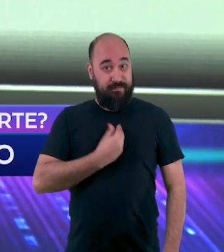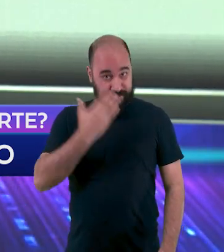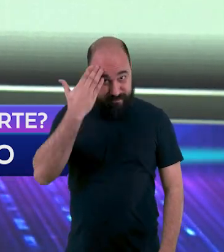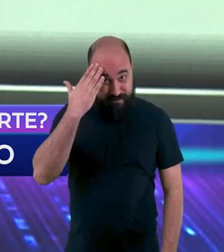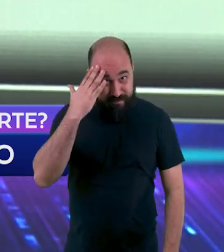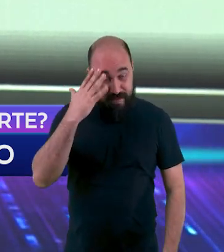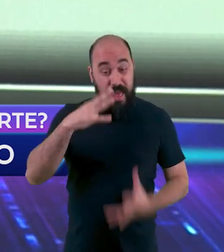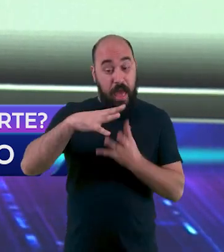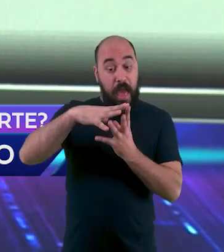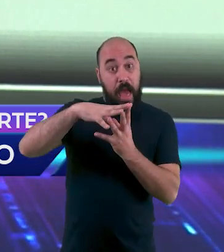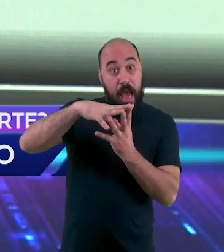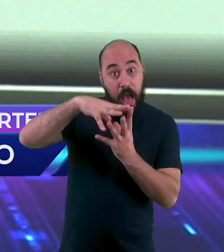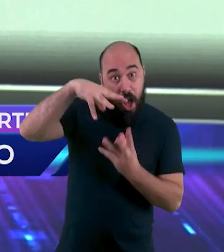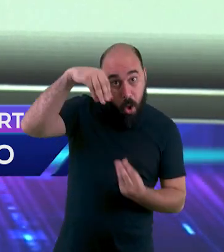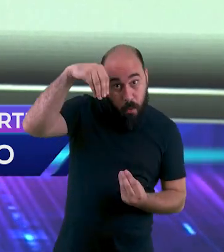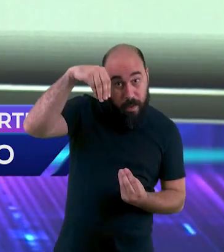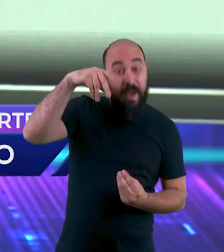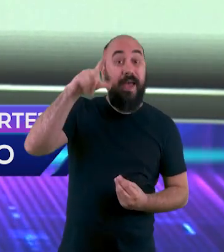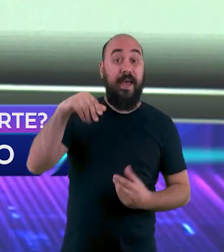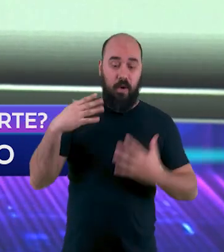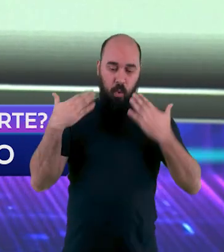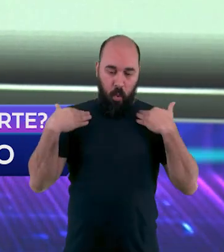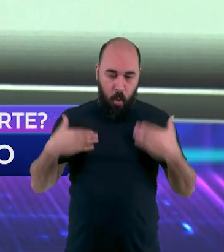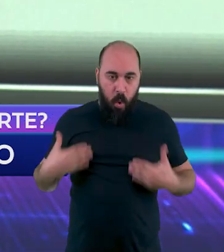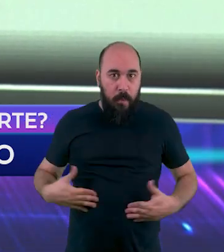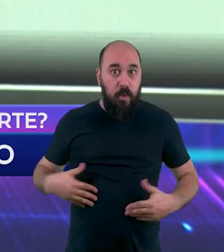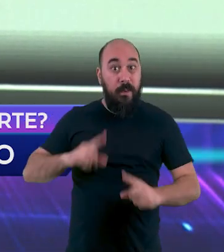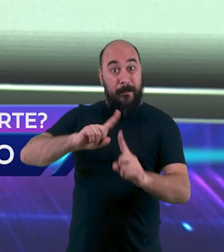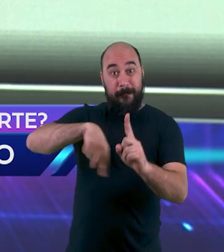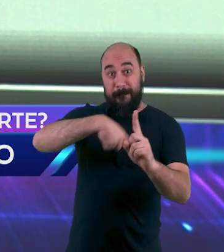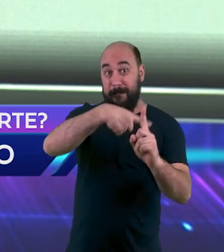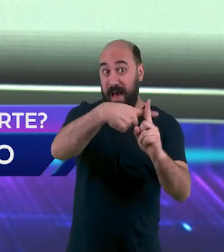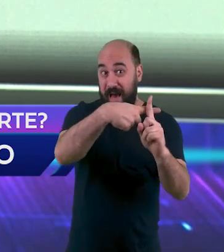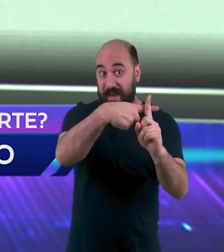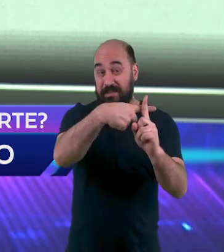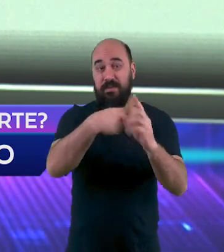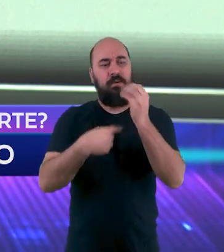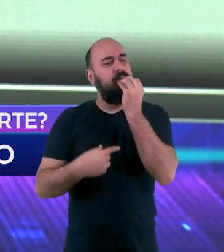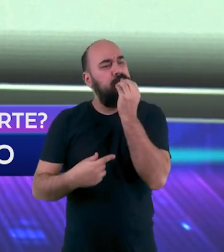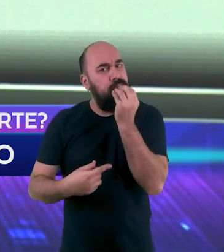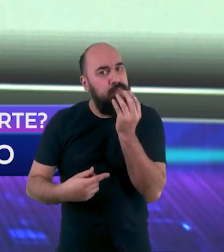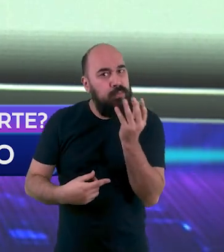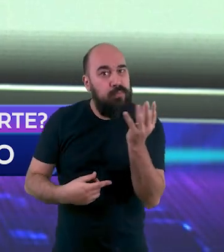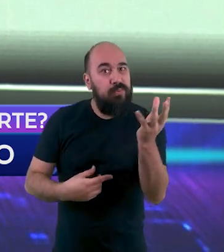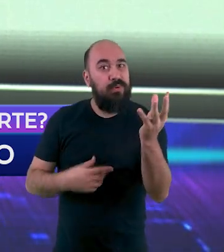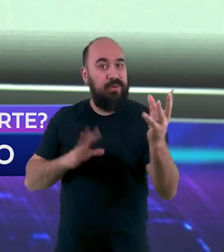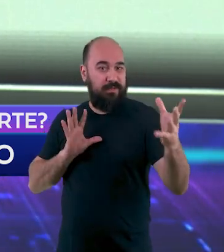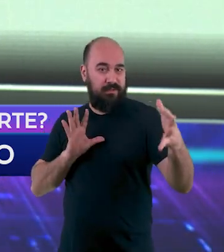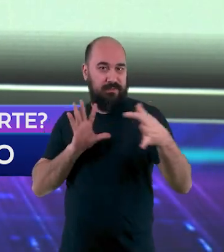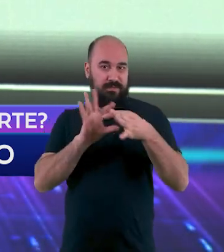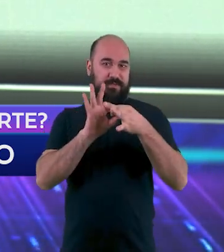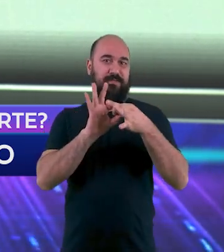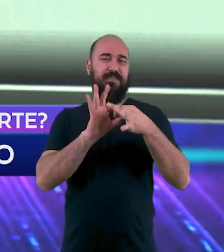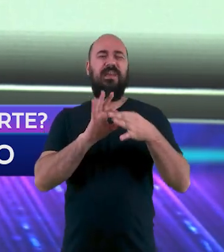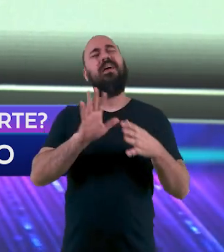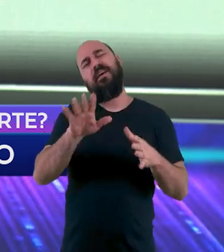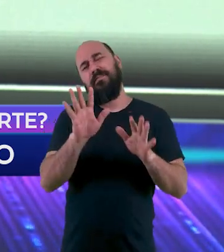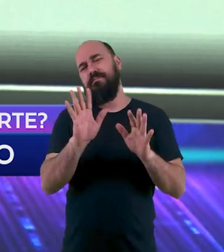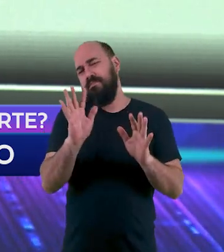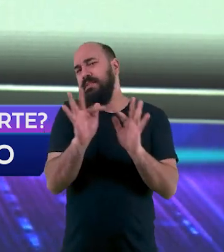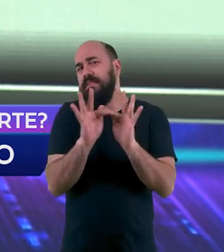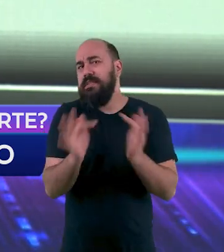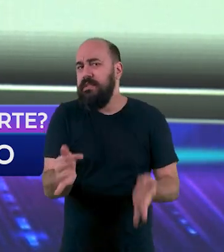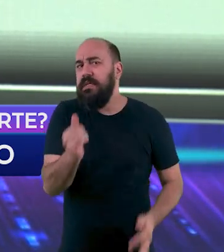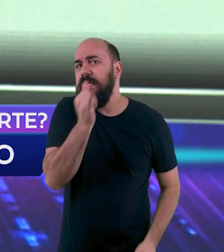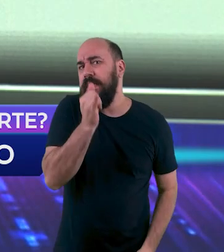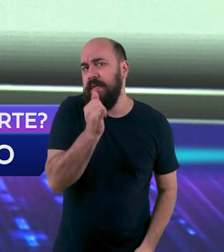a nossa alma é igual ao corpo mais o fôlego. Uma ilustração assim bem simples quanto